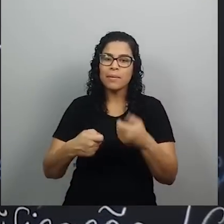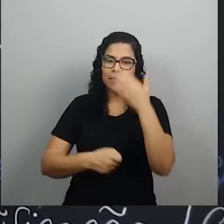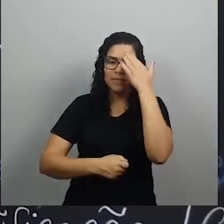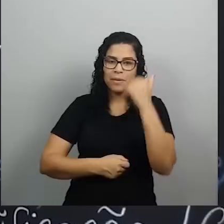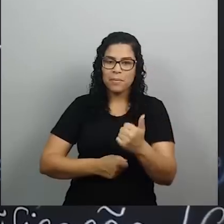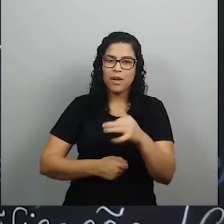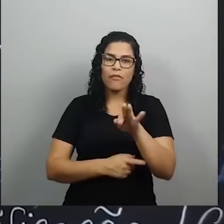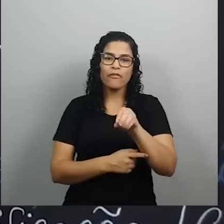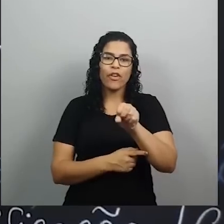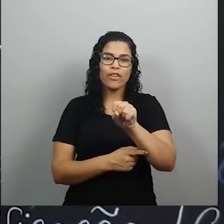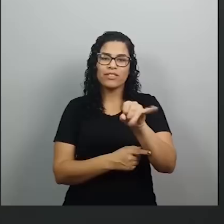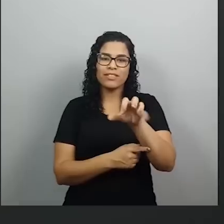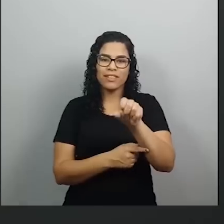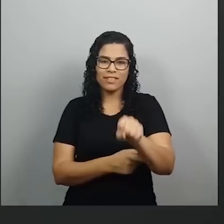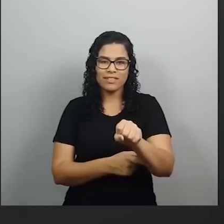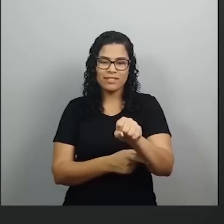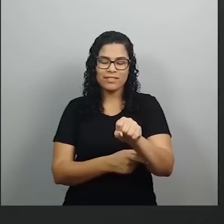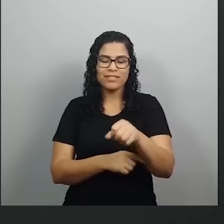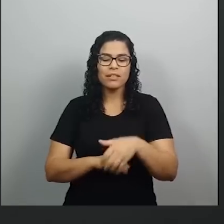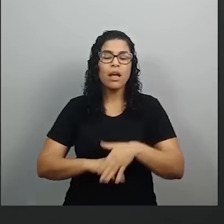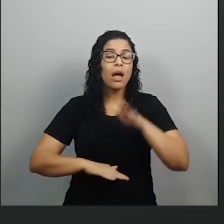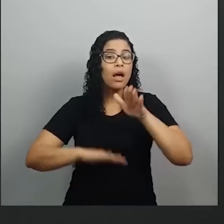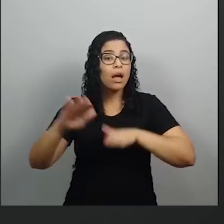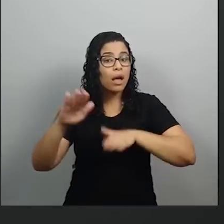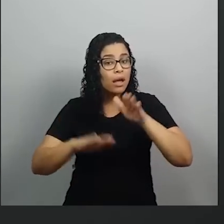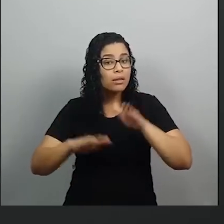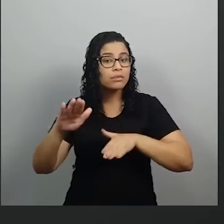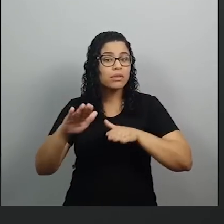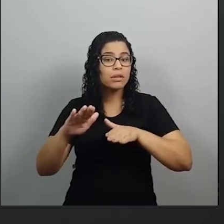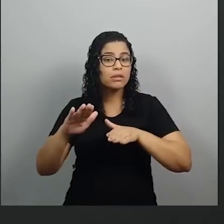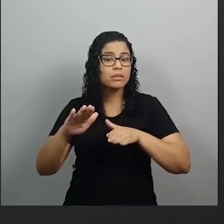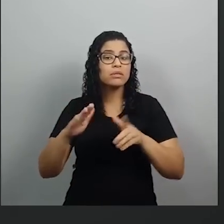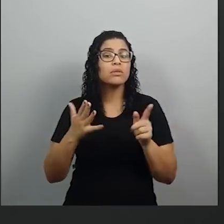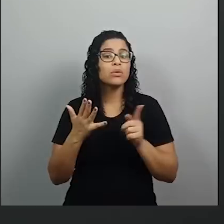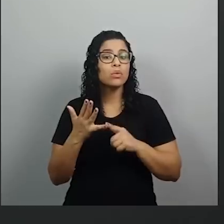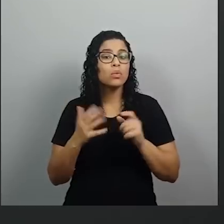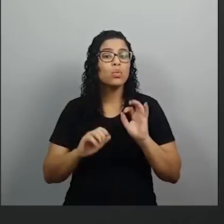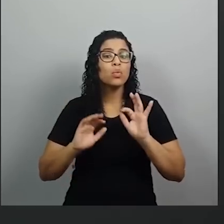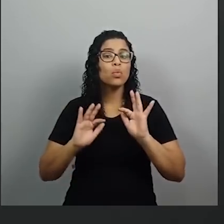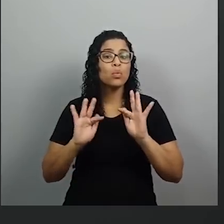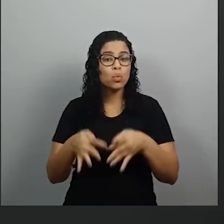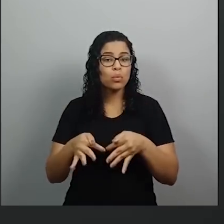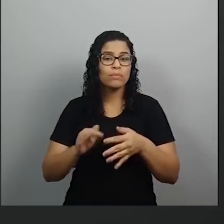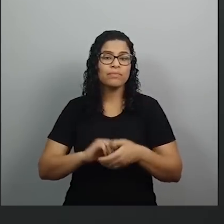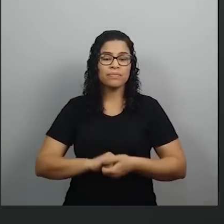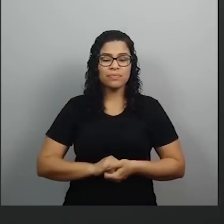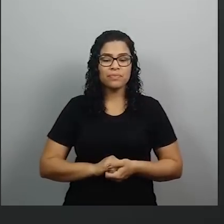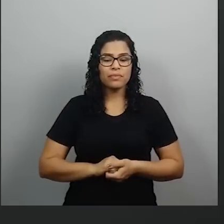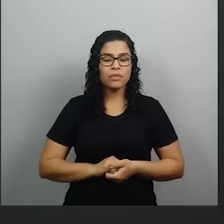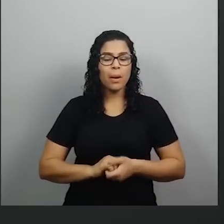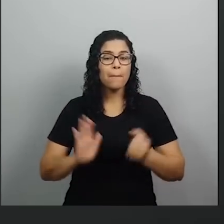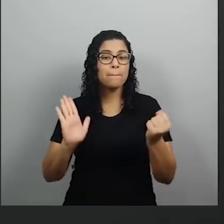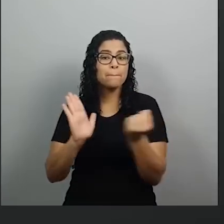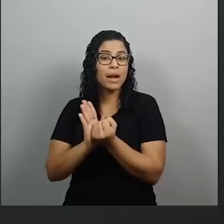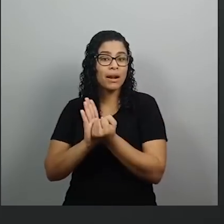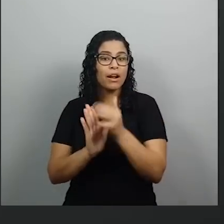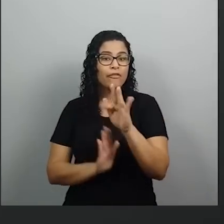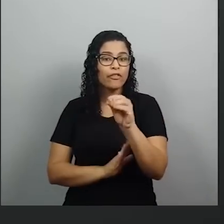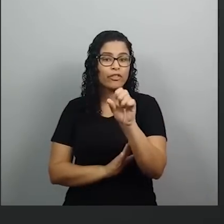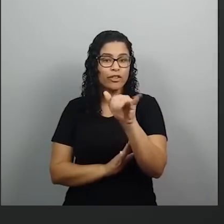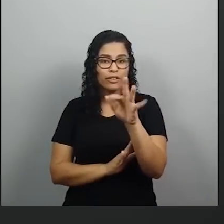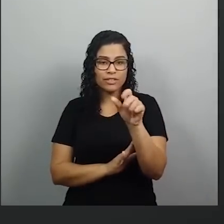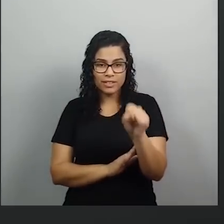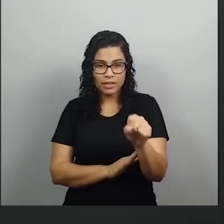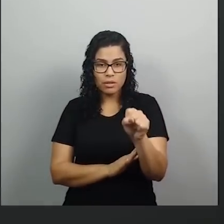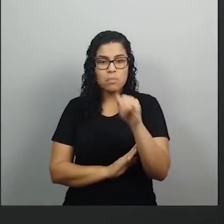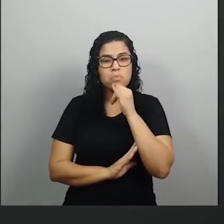por mineralização. E às vezes eles são enquadrados nesse último item aqui, ó, como marcas fósseis. Um vestígio, uma